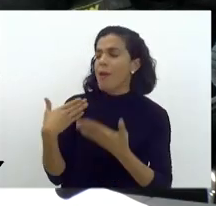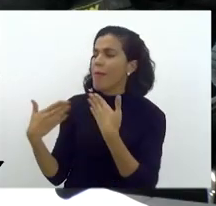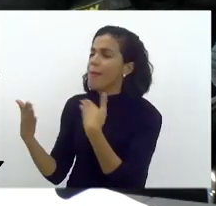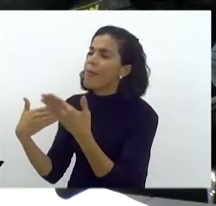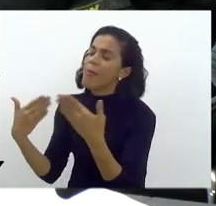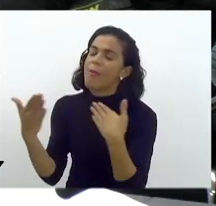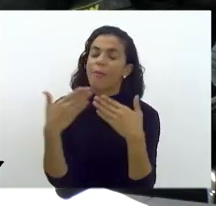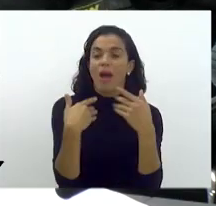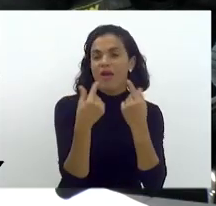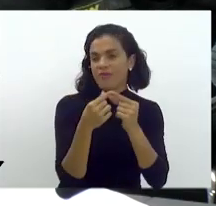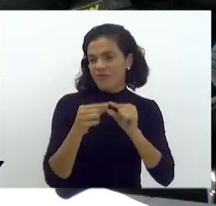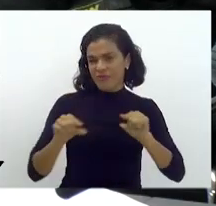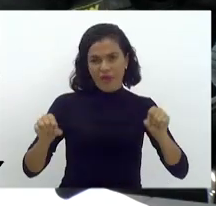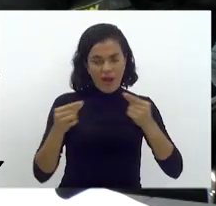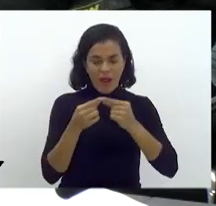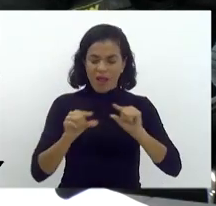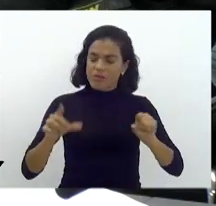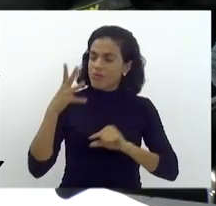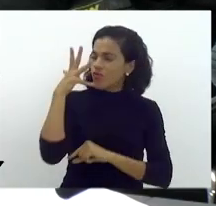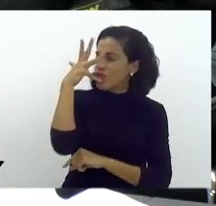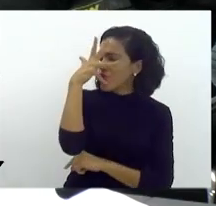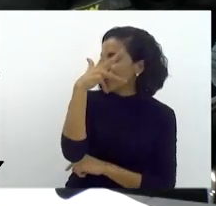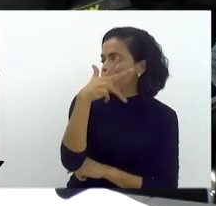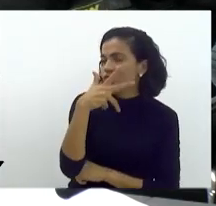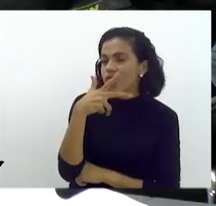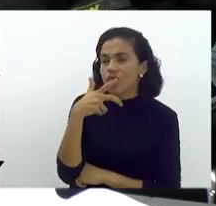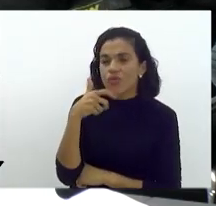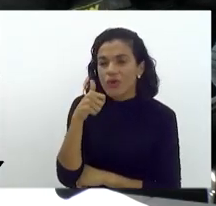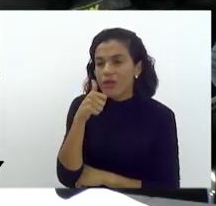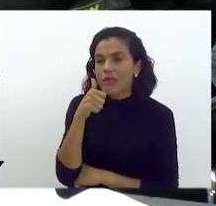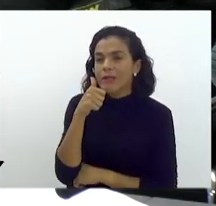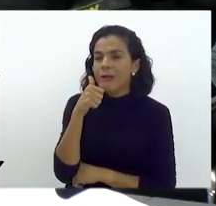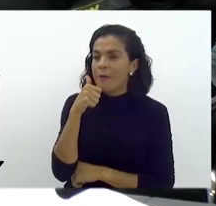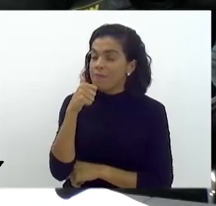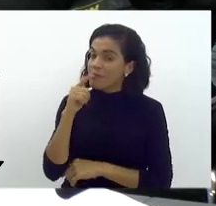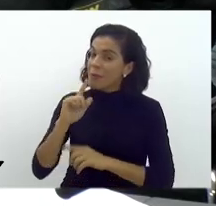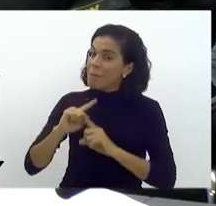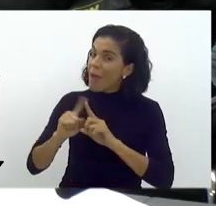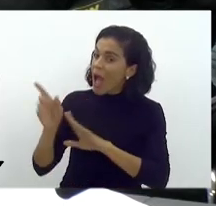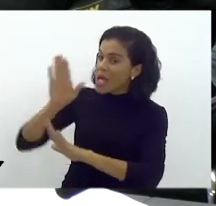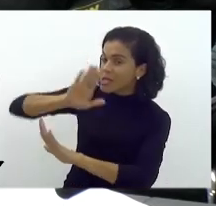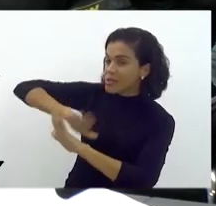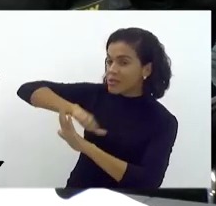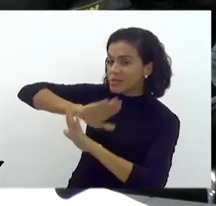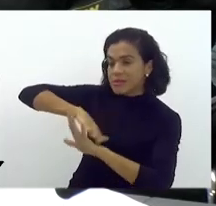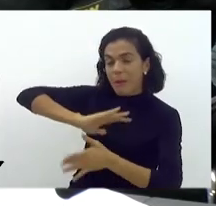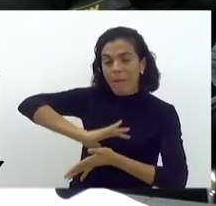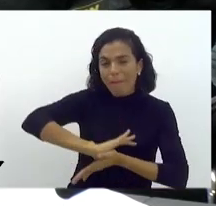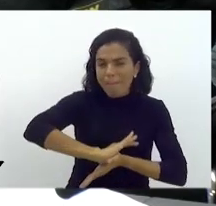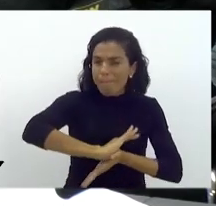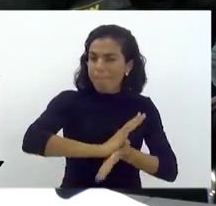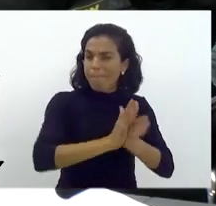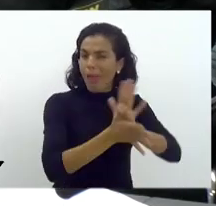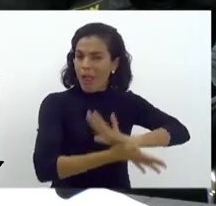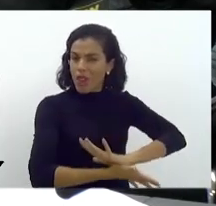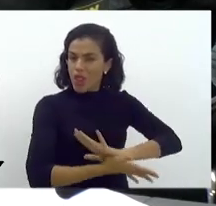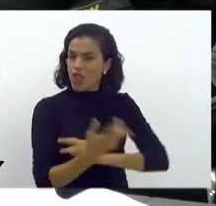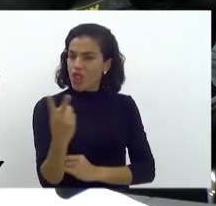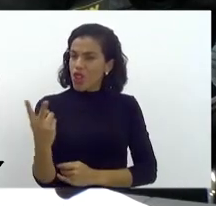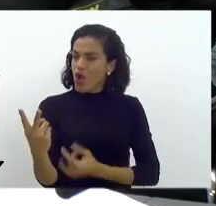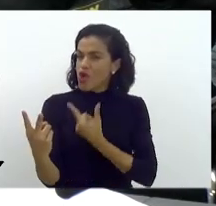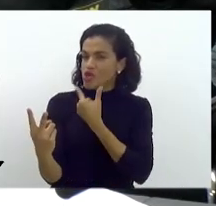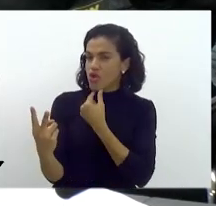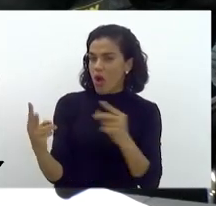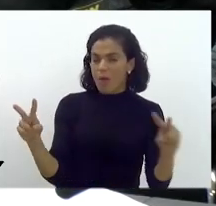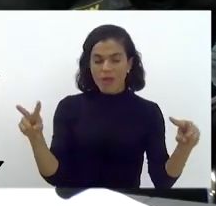frases muito bonitas profundamente preconceituosas quando dois homens